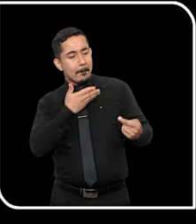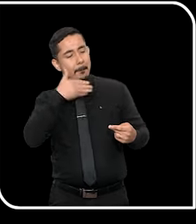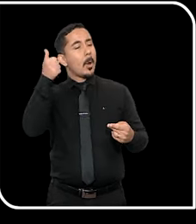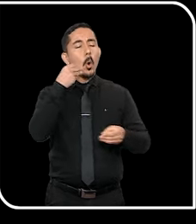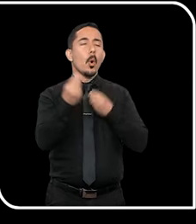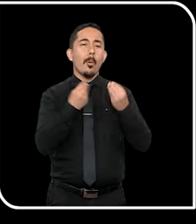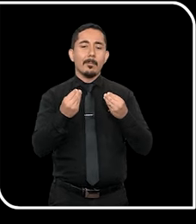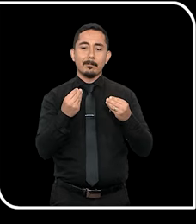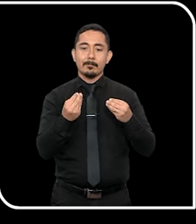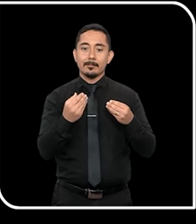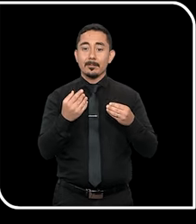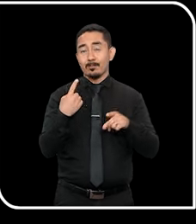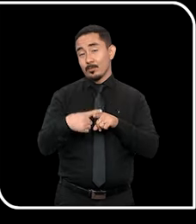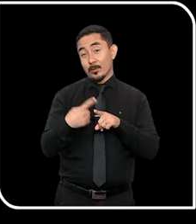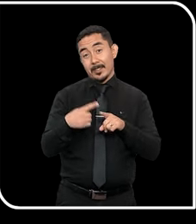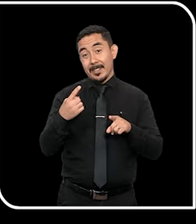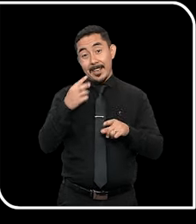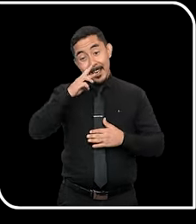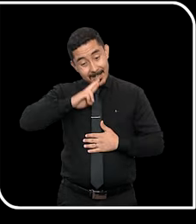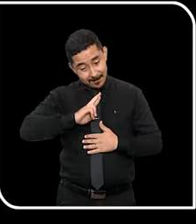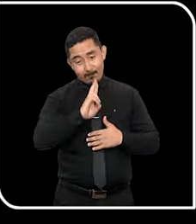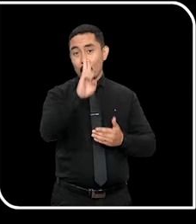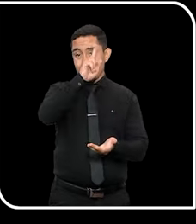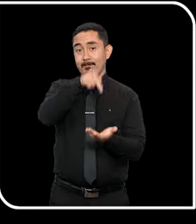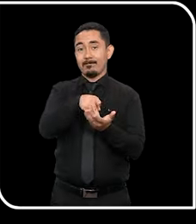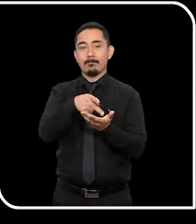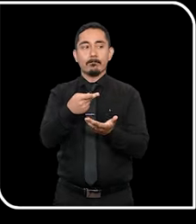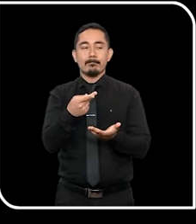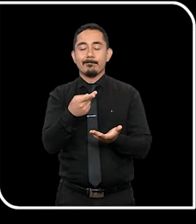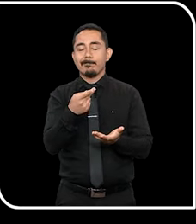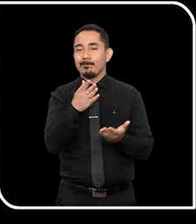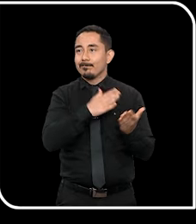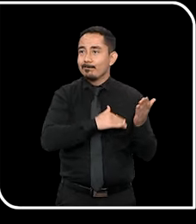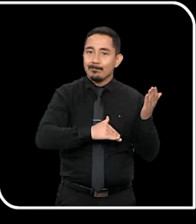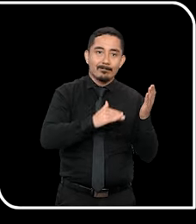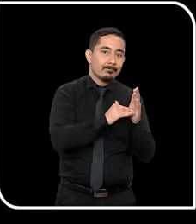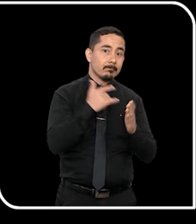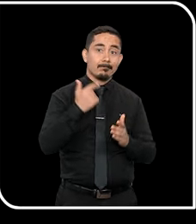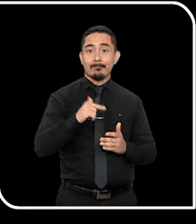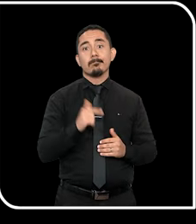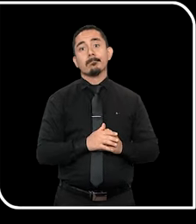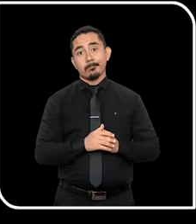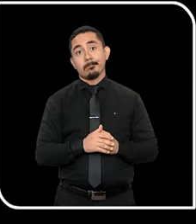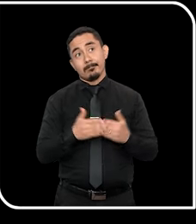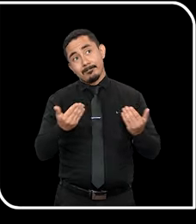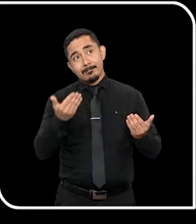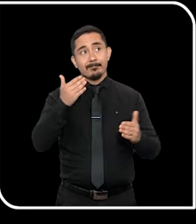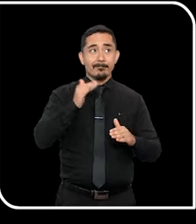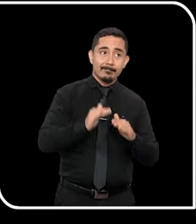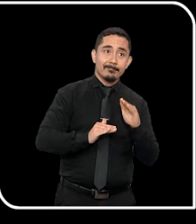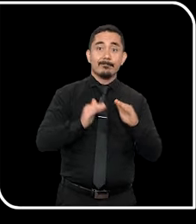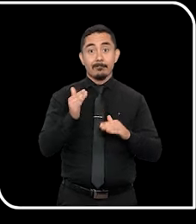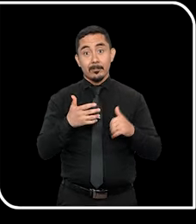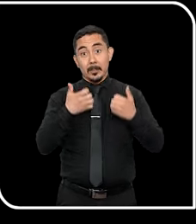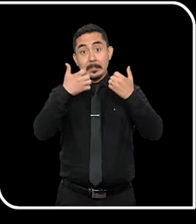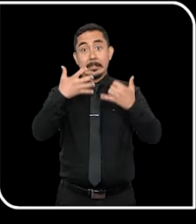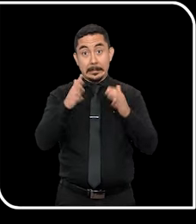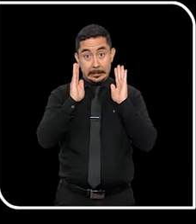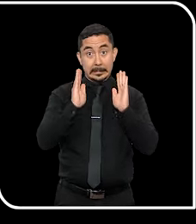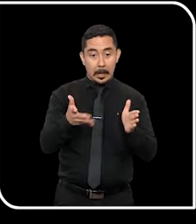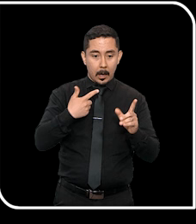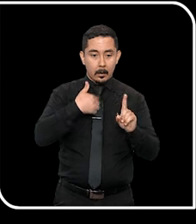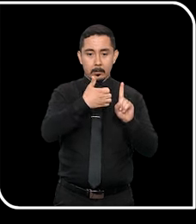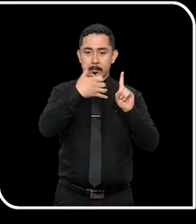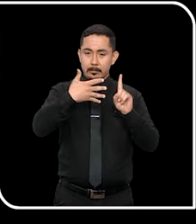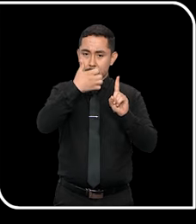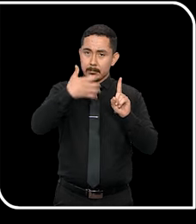como como eh porque resposta mesmo para tudo nós não vamos ter então dito isso fiz